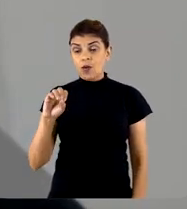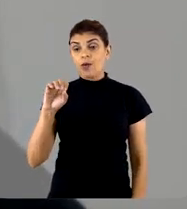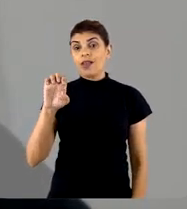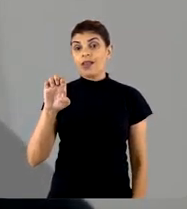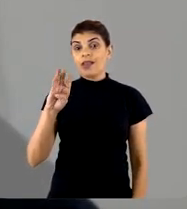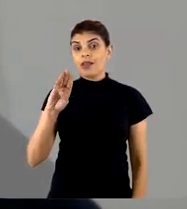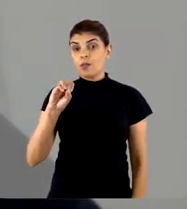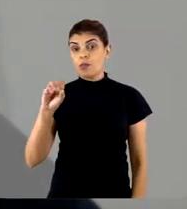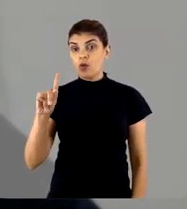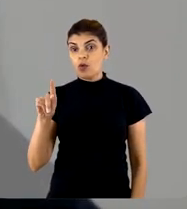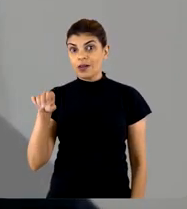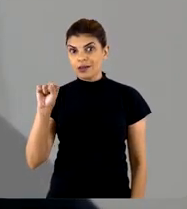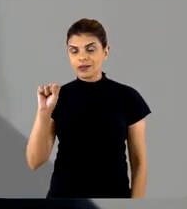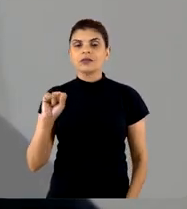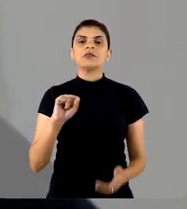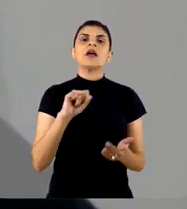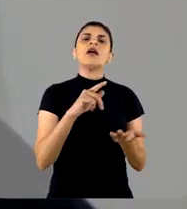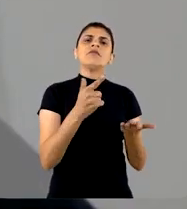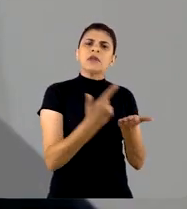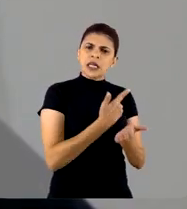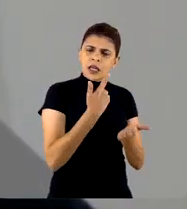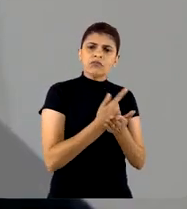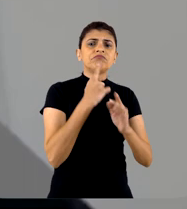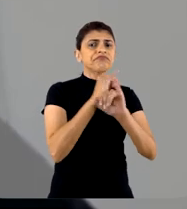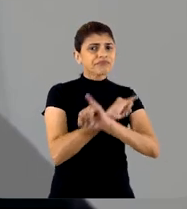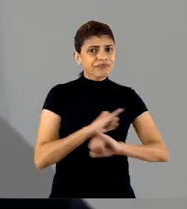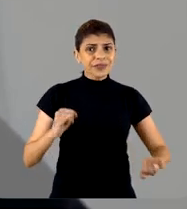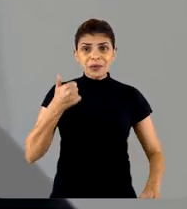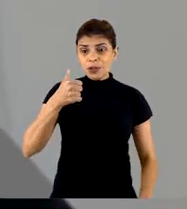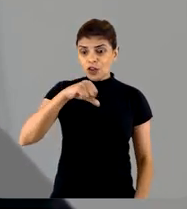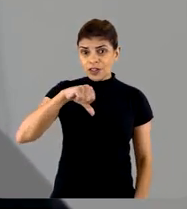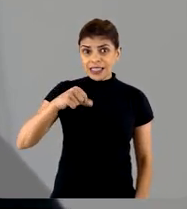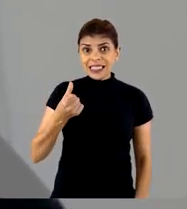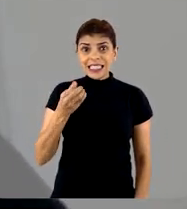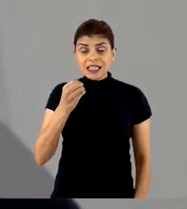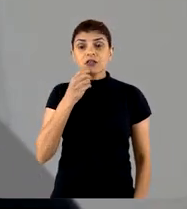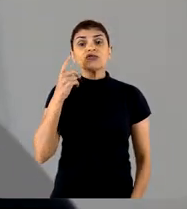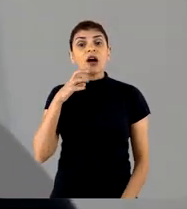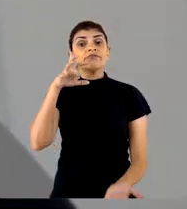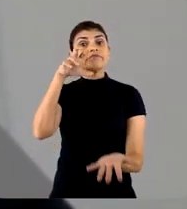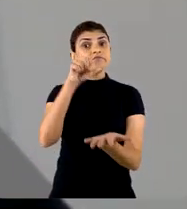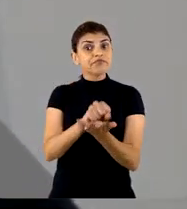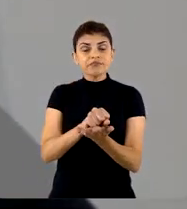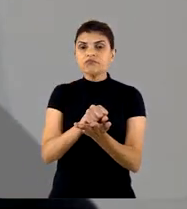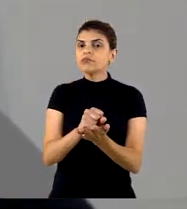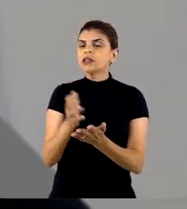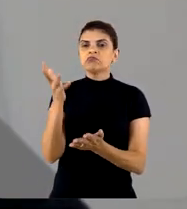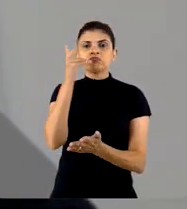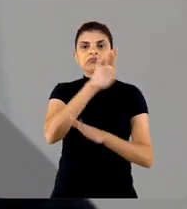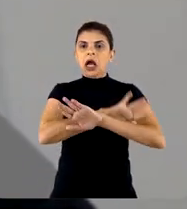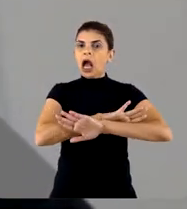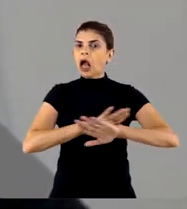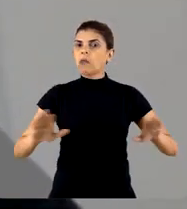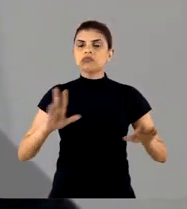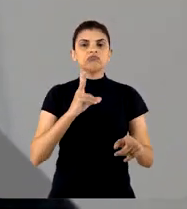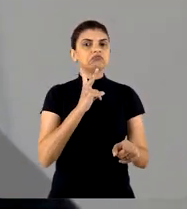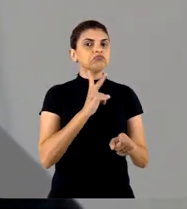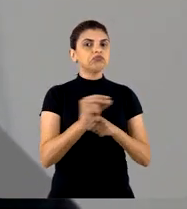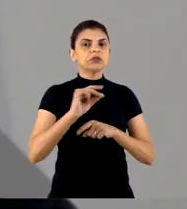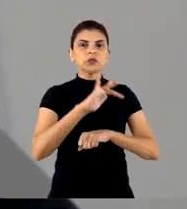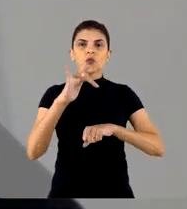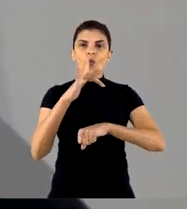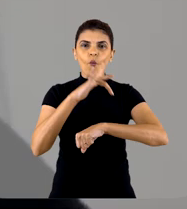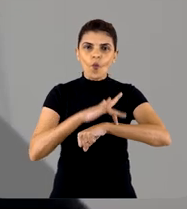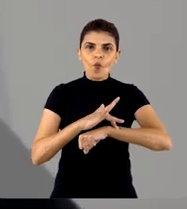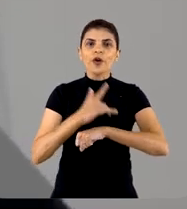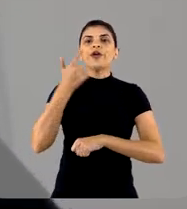César Magalhães. E que nos anos 60 o Brasil foi credenciado, né, as Américas, né, como livres do Aedes aegypti.